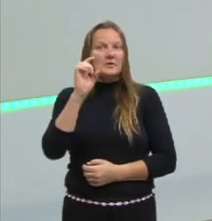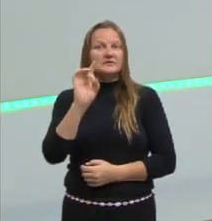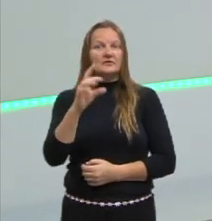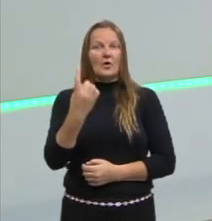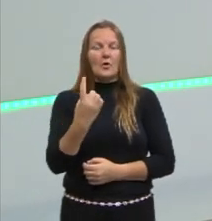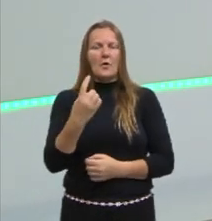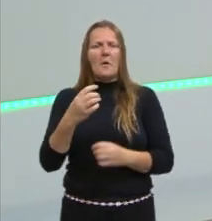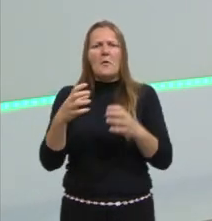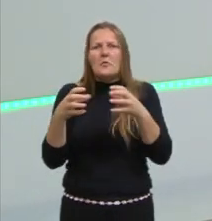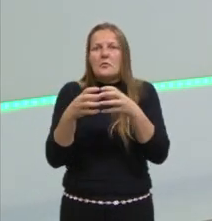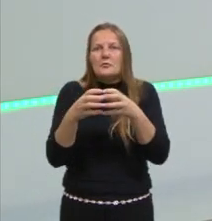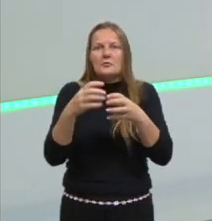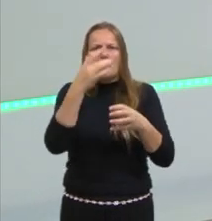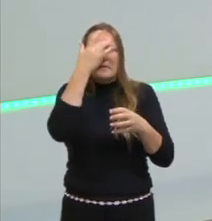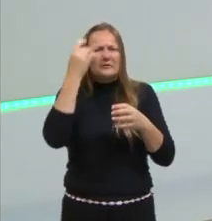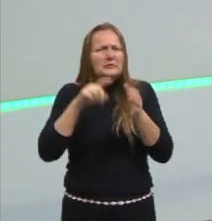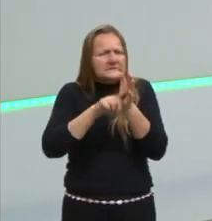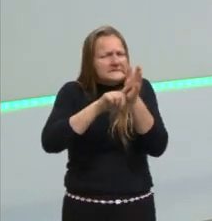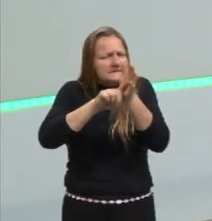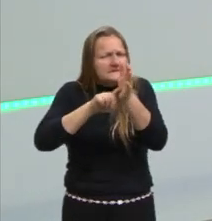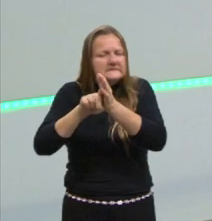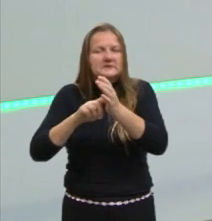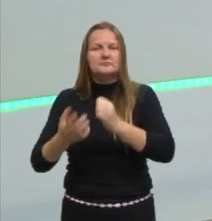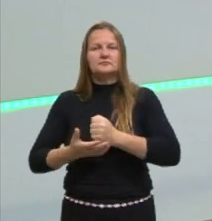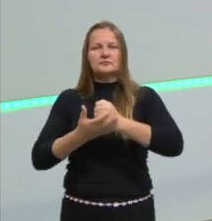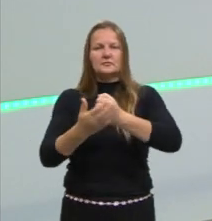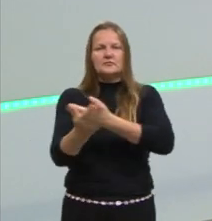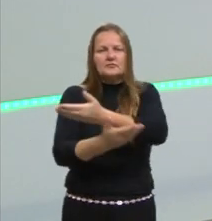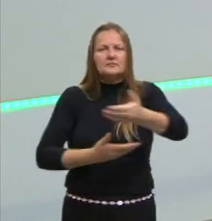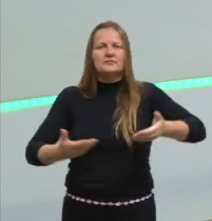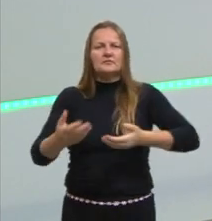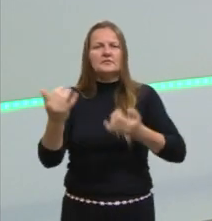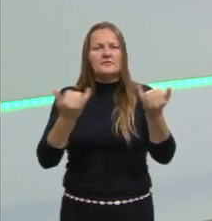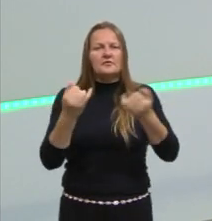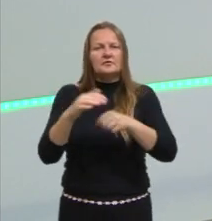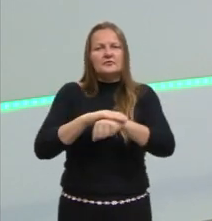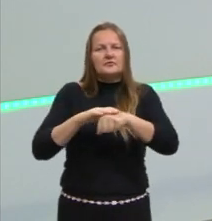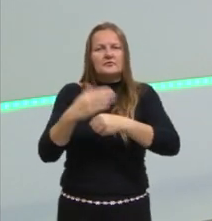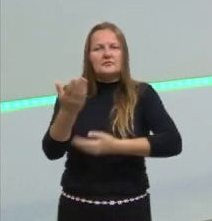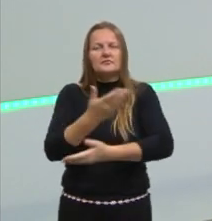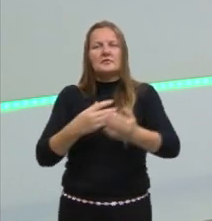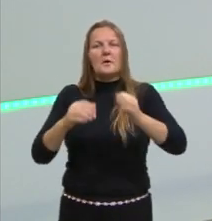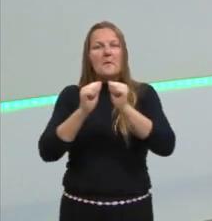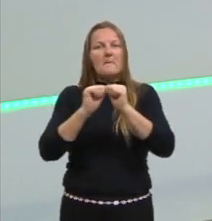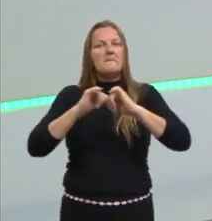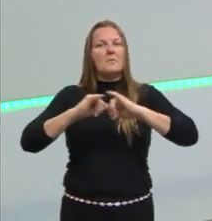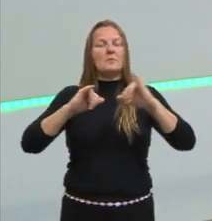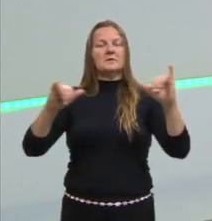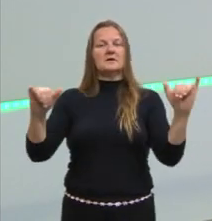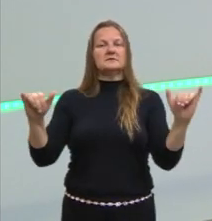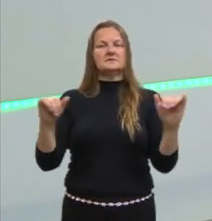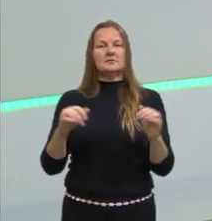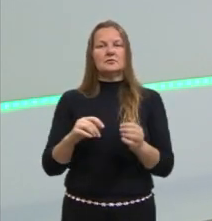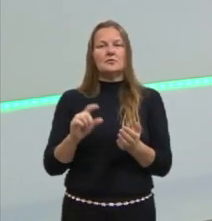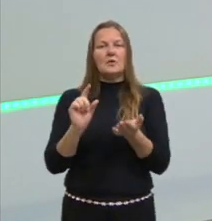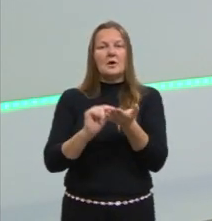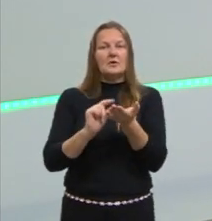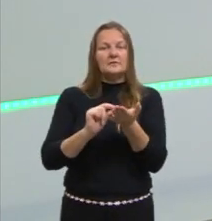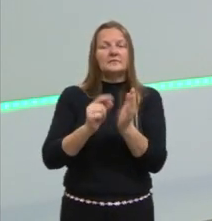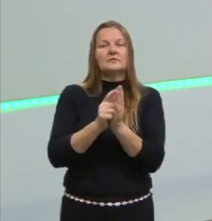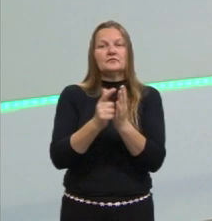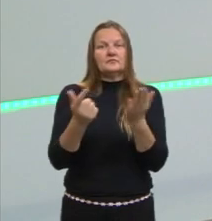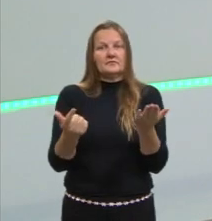várias pessoas vão estar contribuindo entre si mandando informações a publicação de artigos também é um tipo de